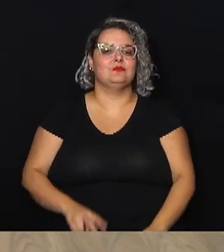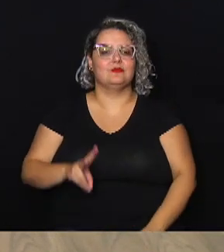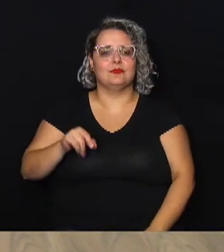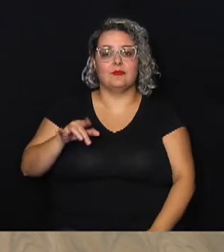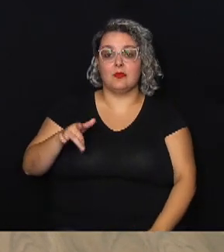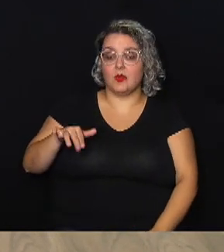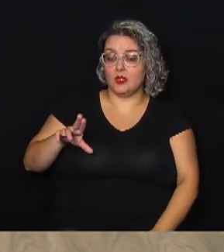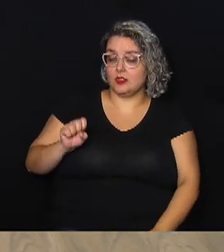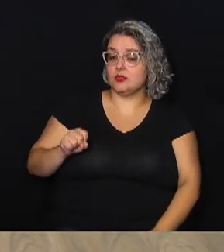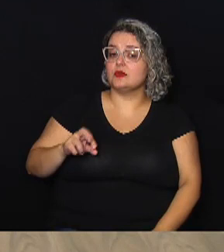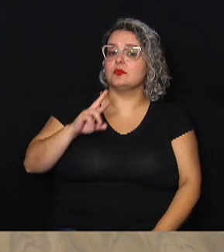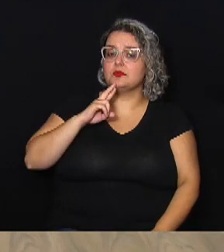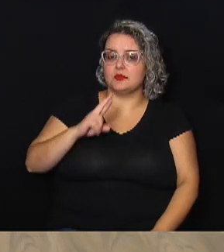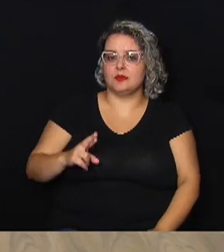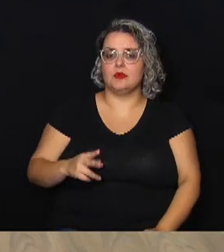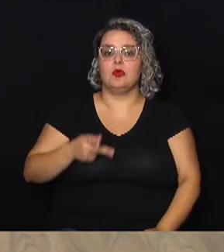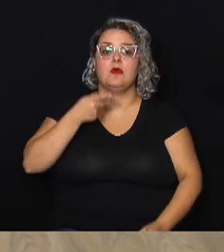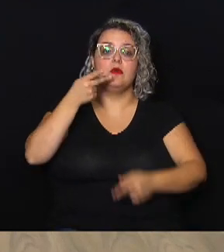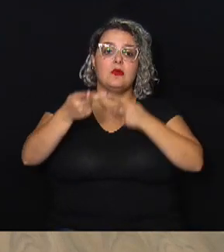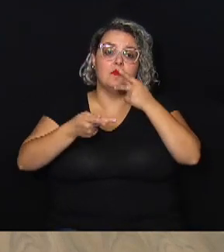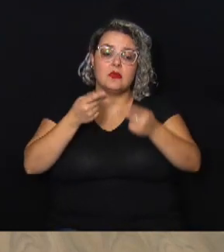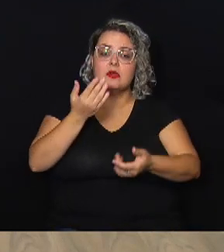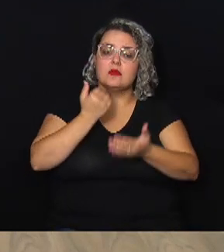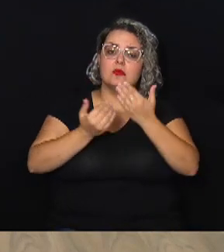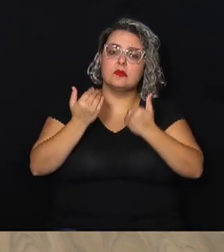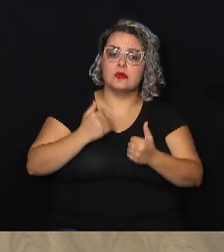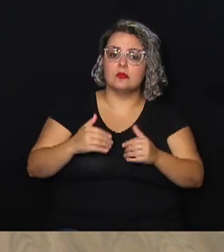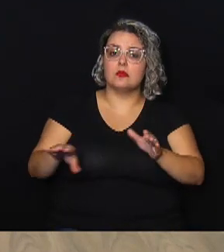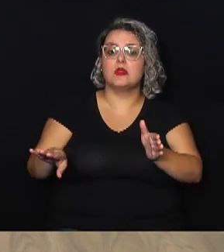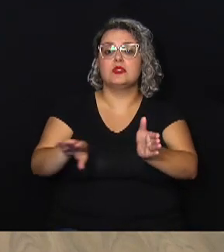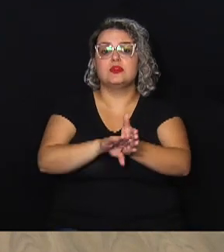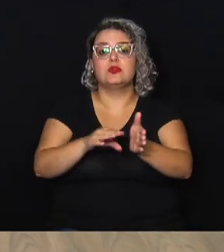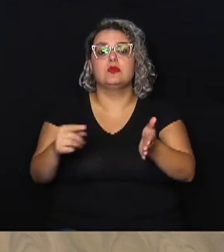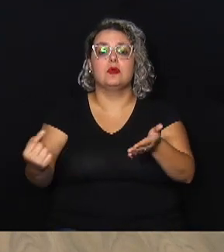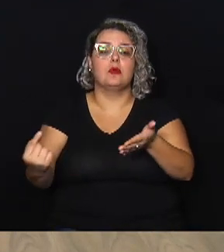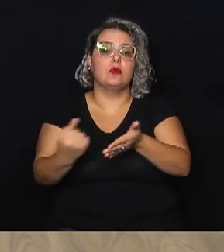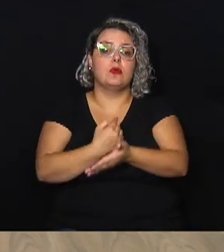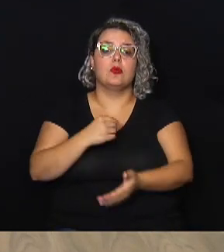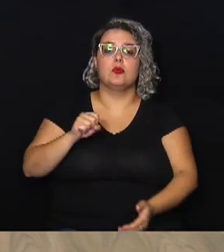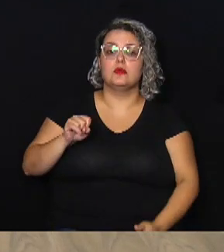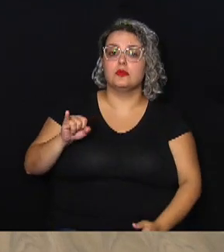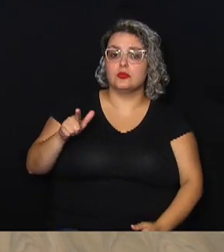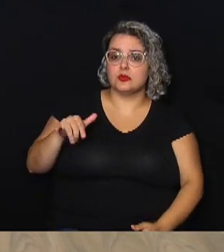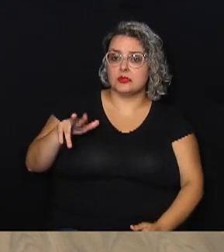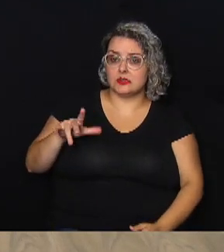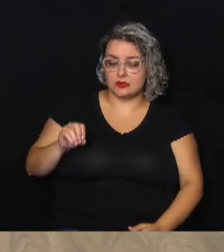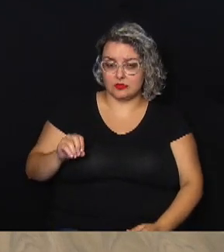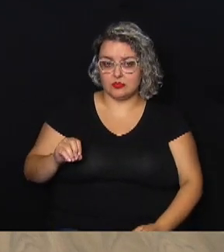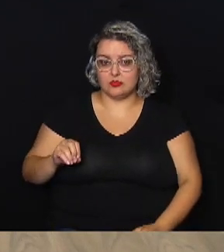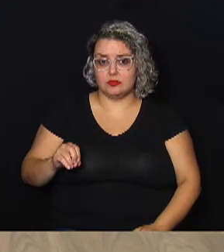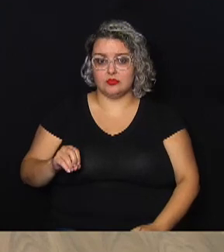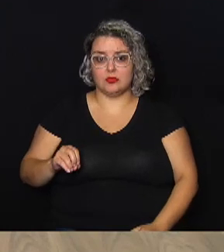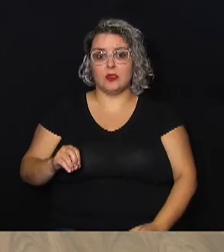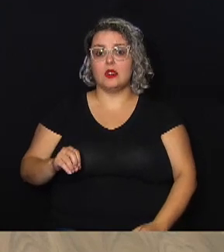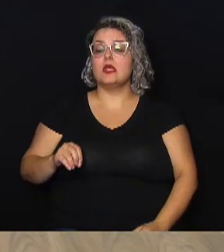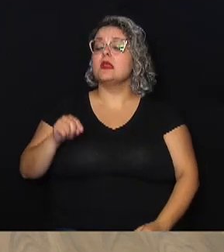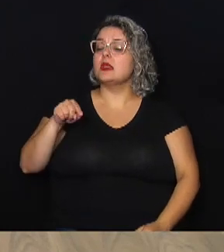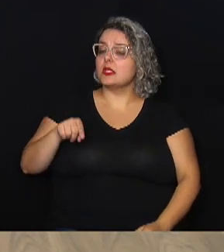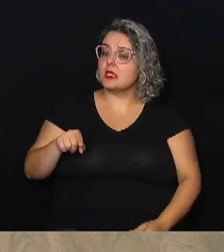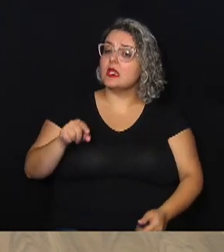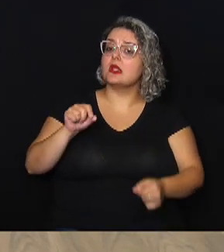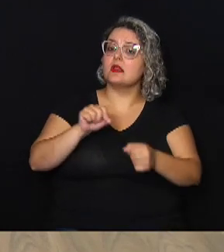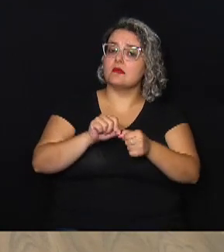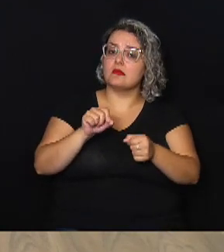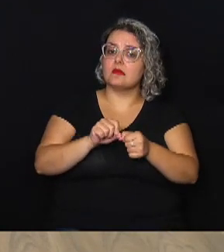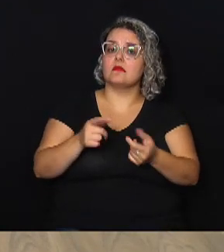comentou um pouquinho sobre alimentação, mas chegou aqui a pergunta do Silvio, lá do Jardim Londres, e ele faz